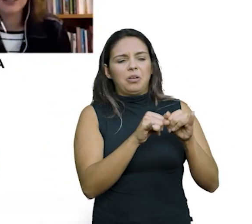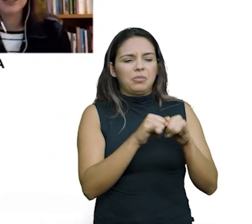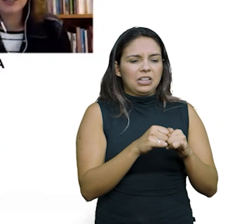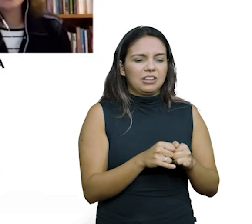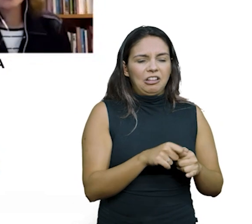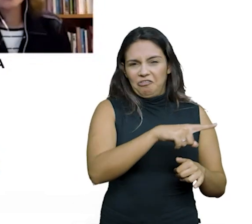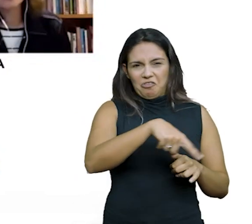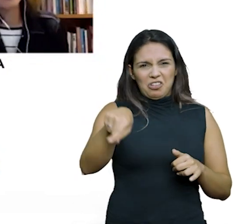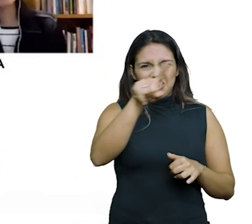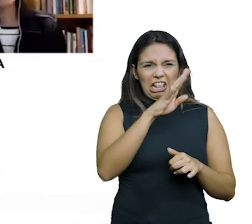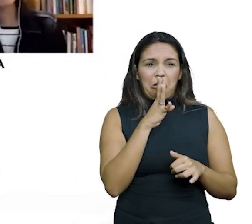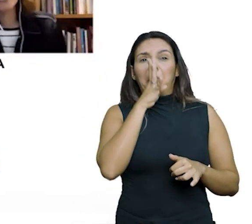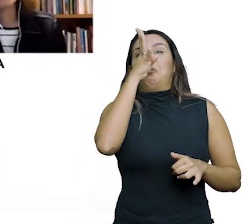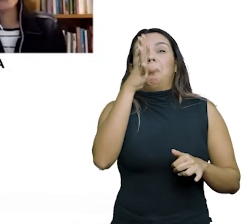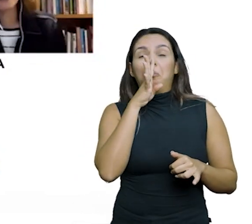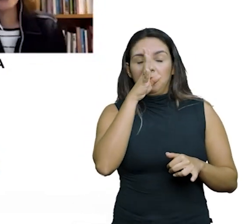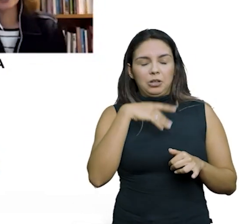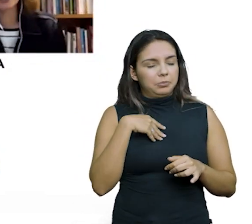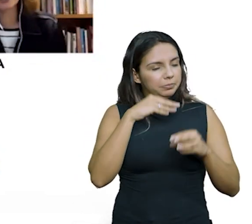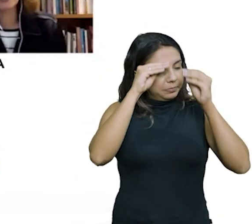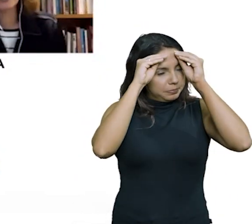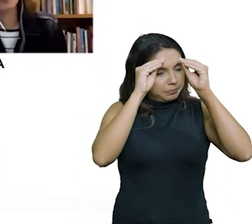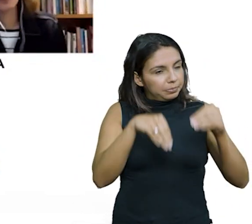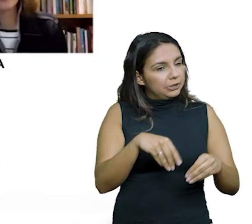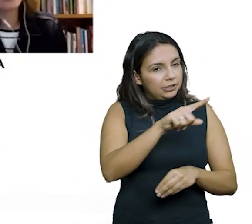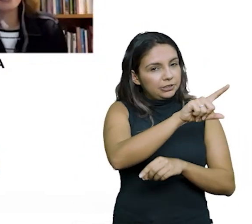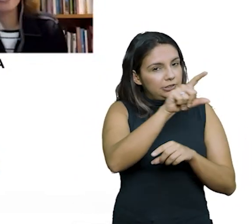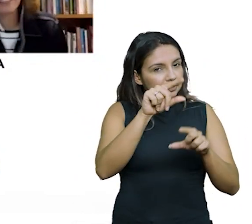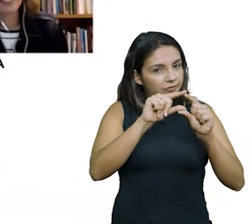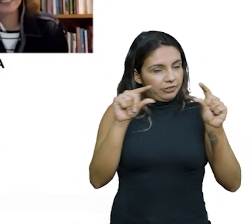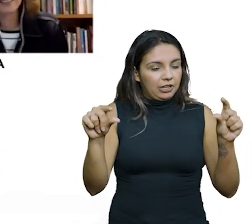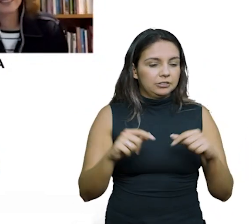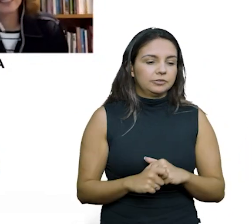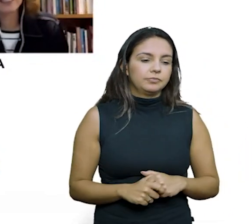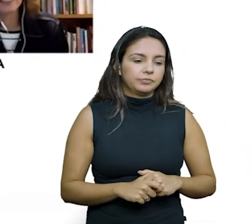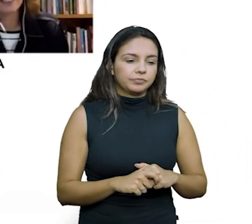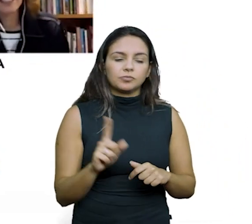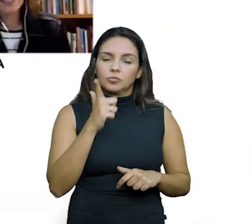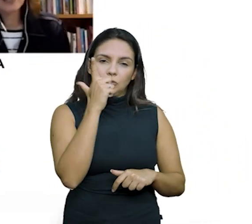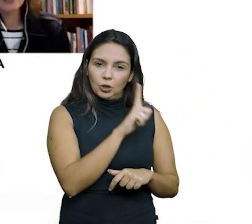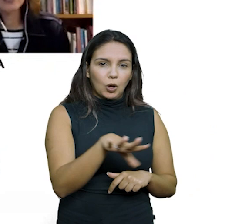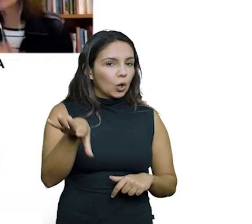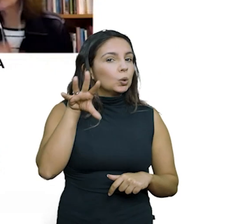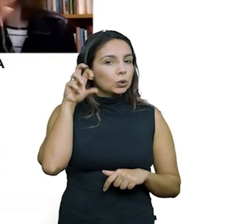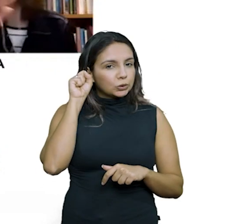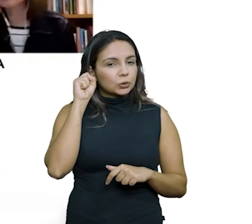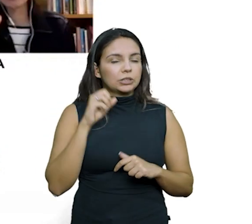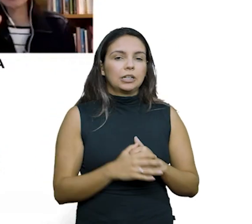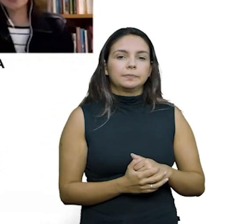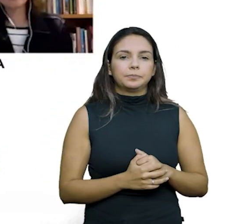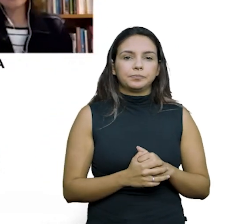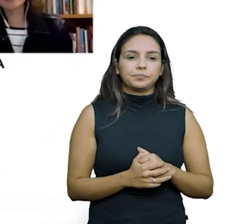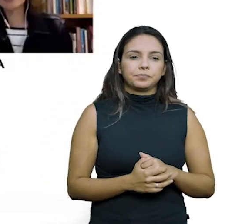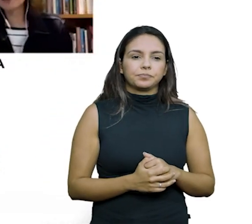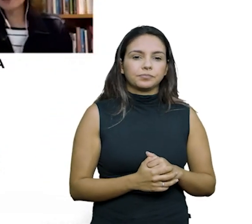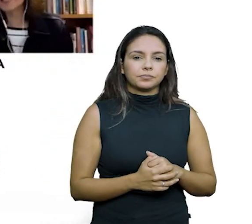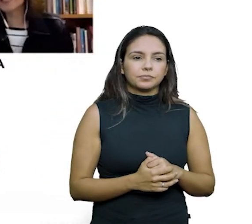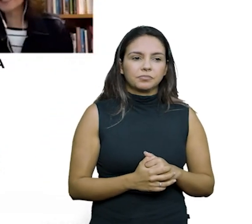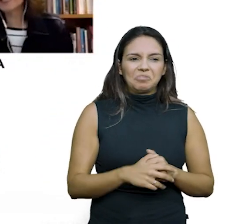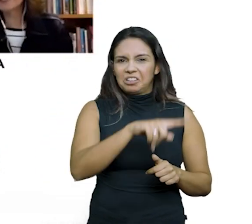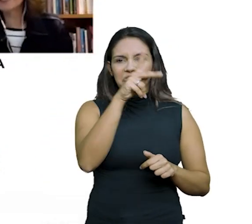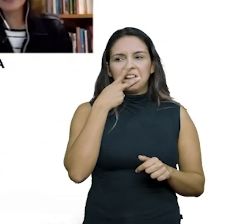Essa frase, vocês estão exagerando, eu tenho uma preguiça dela, Rafael. Eu não dou conta de escutar essa frase, porque